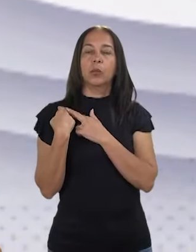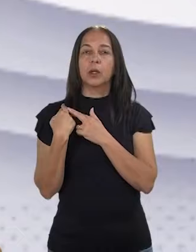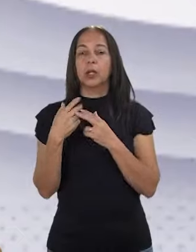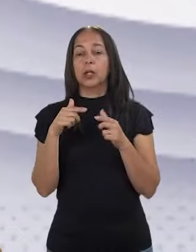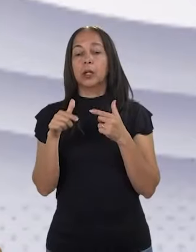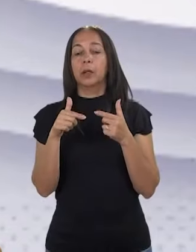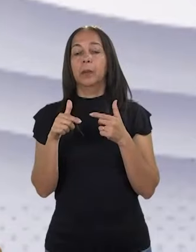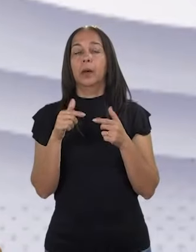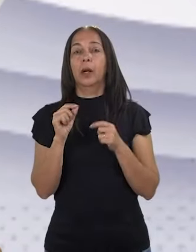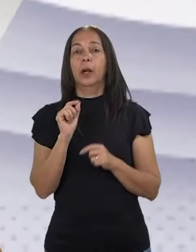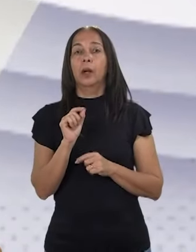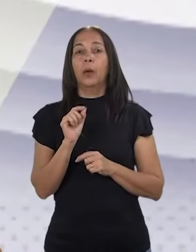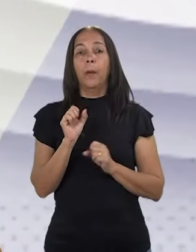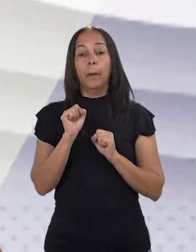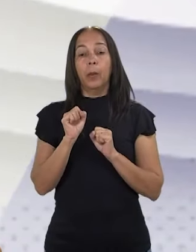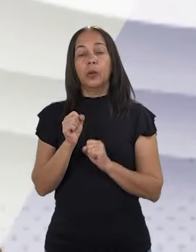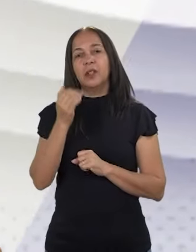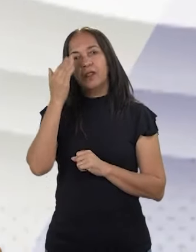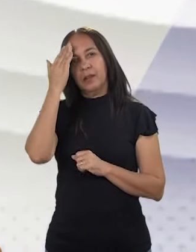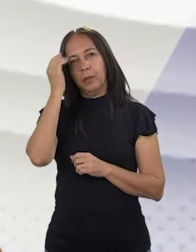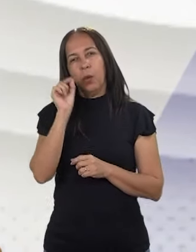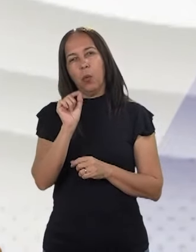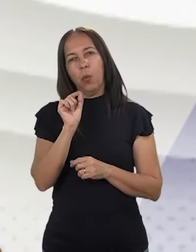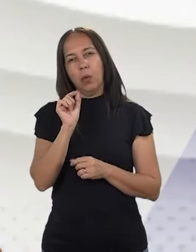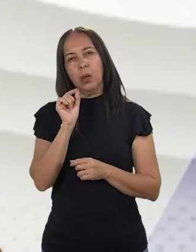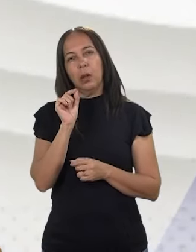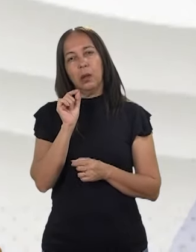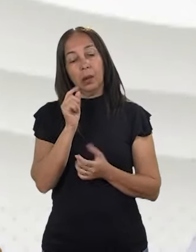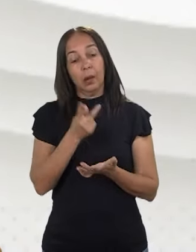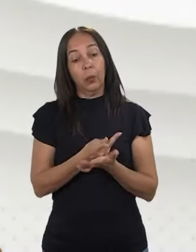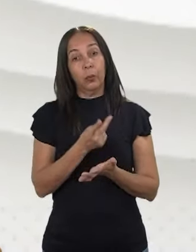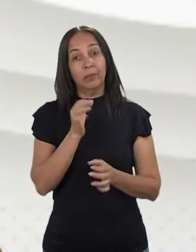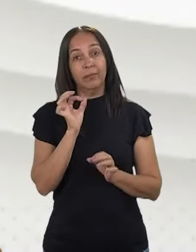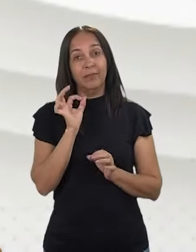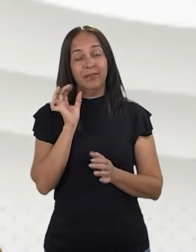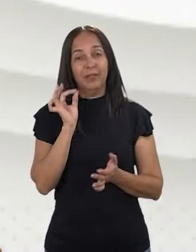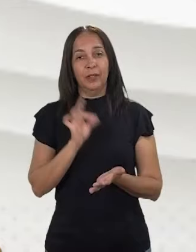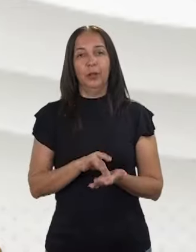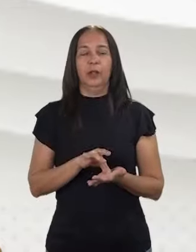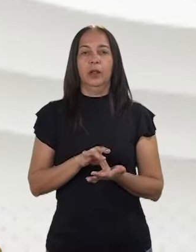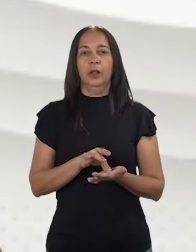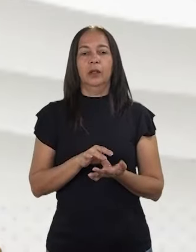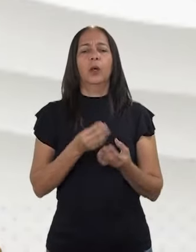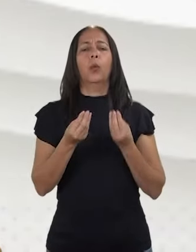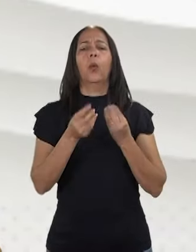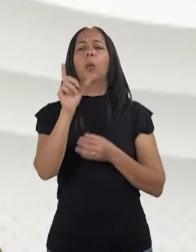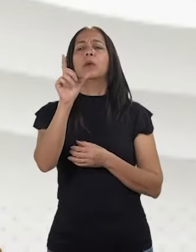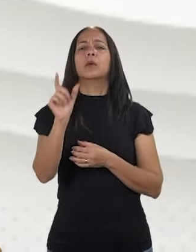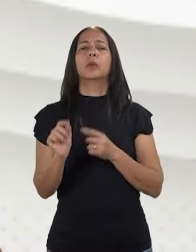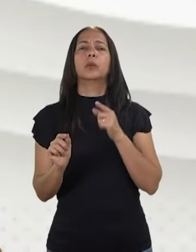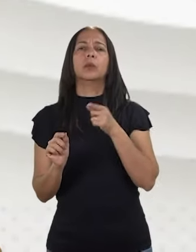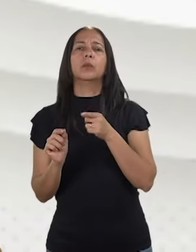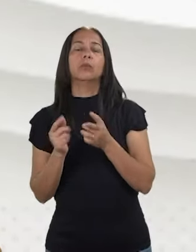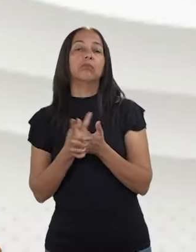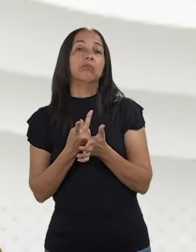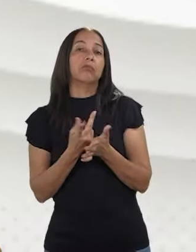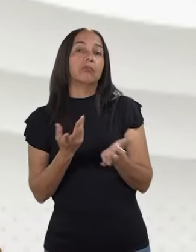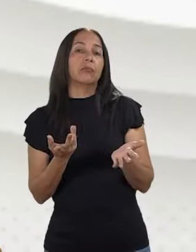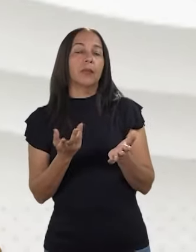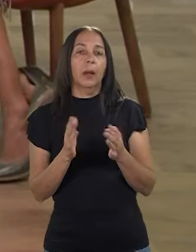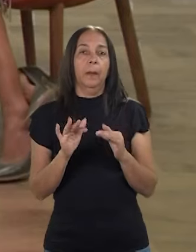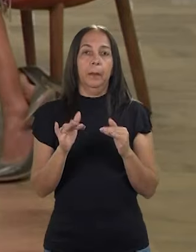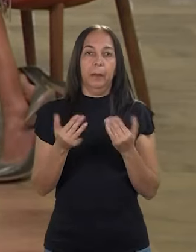autoridade que trabalham com essa parte de fiscalização podendo saber de fato o que é que tá sendo feito ali dentro né como aquele algoritmo tá